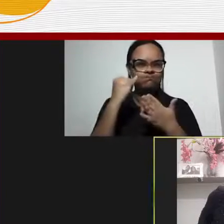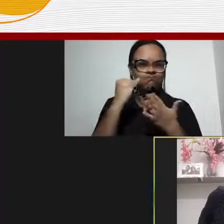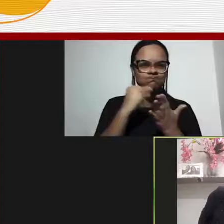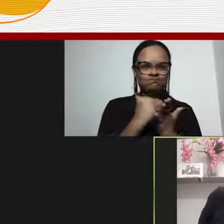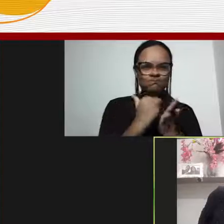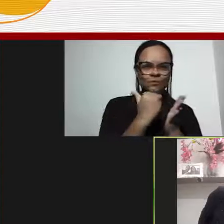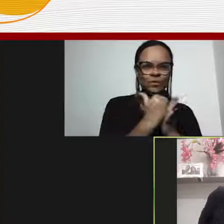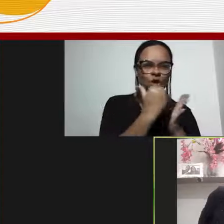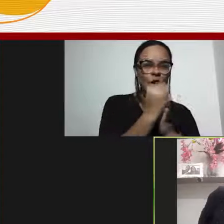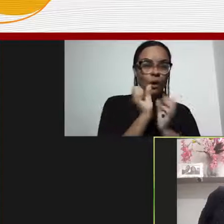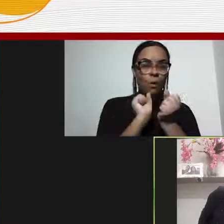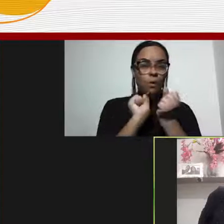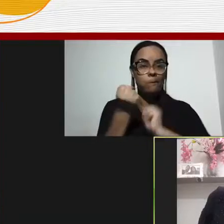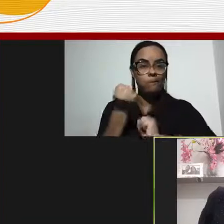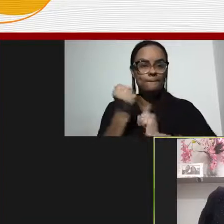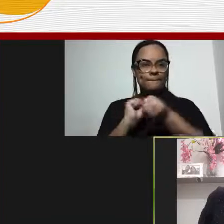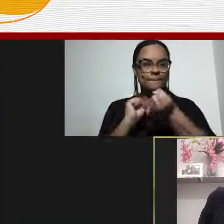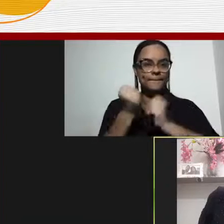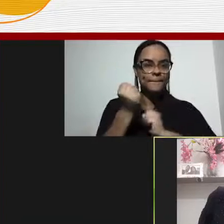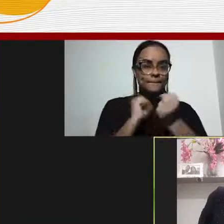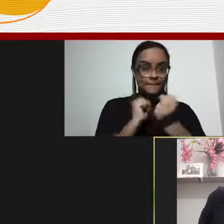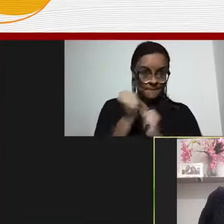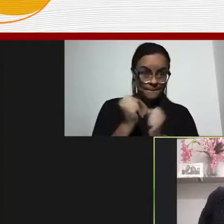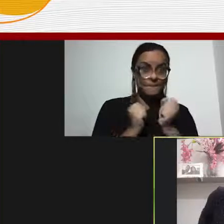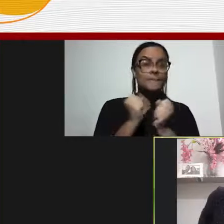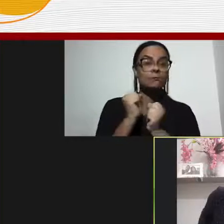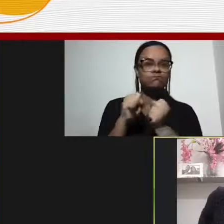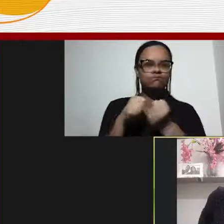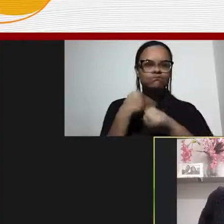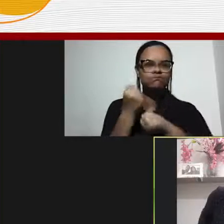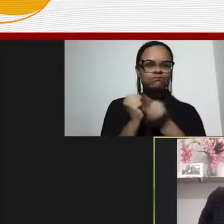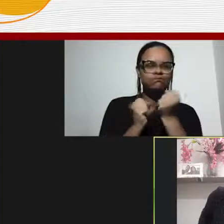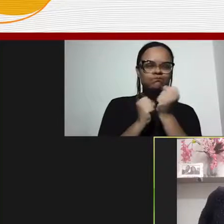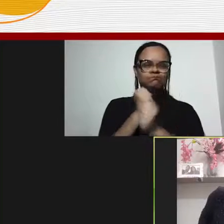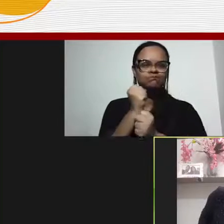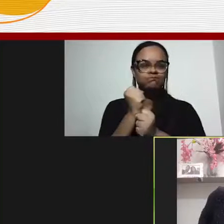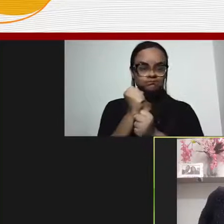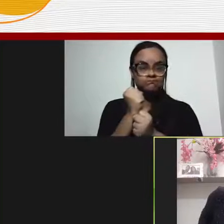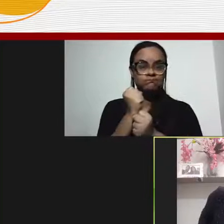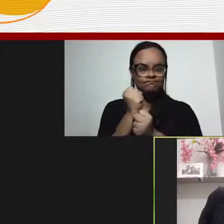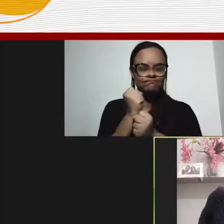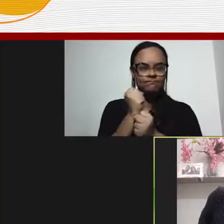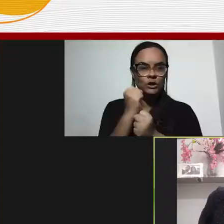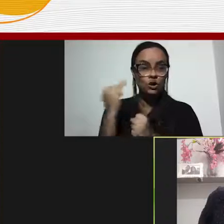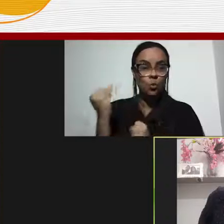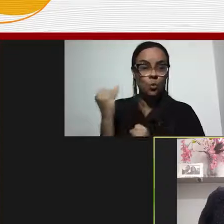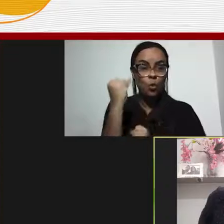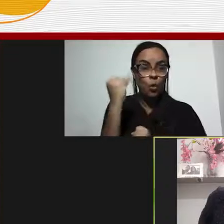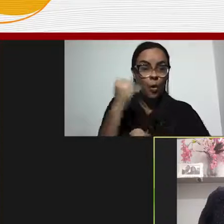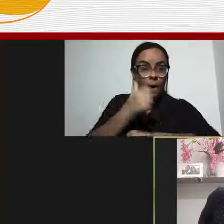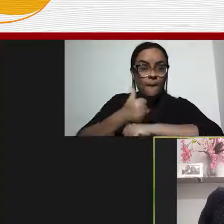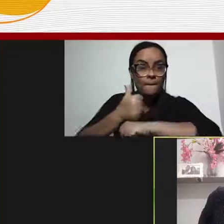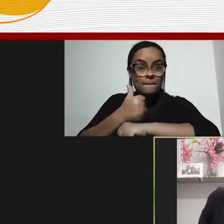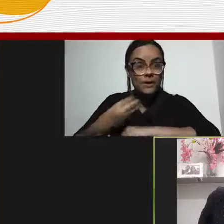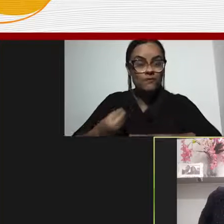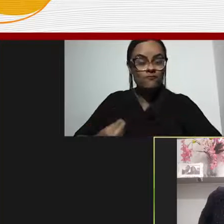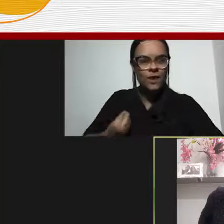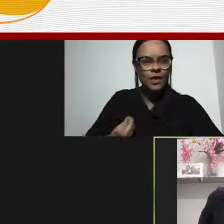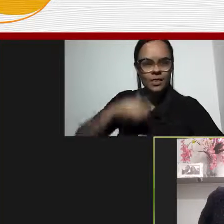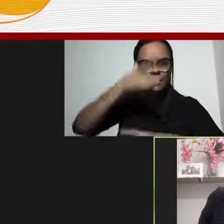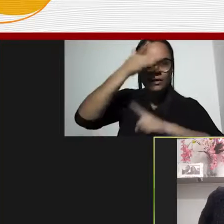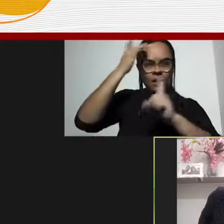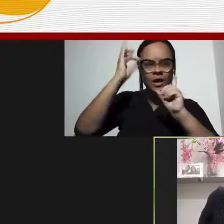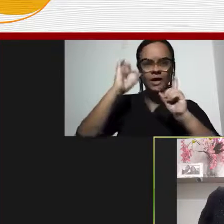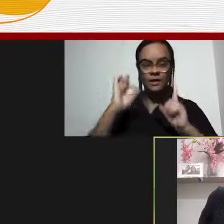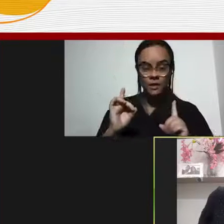de reabilitação da fisioterapia, o quanto a fisioterapia é importante na vida das pessoas com